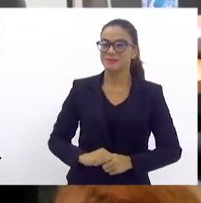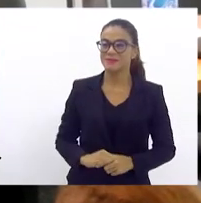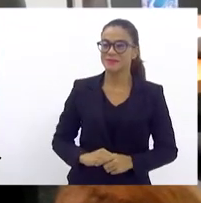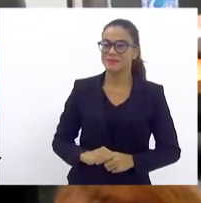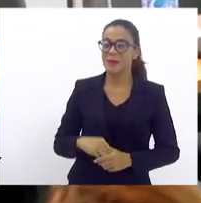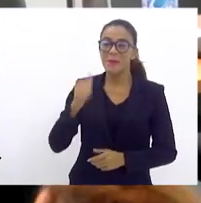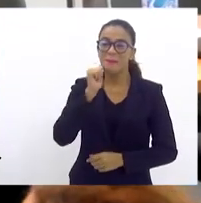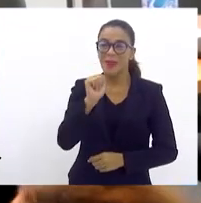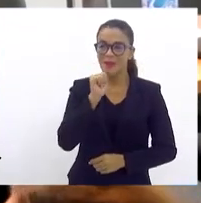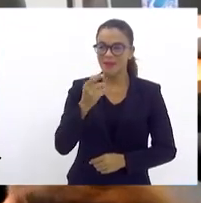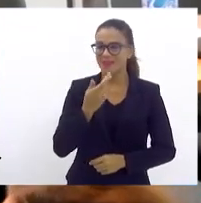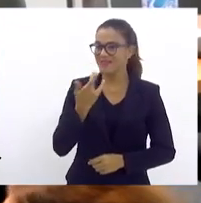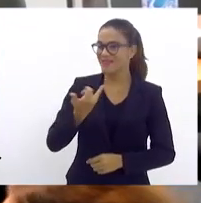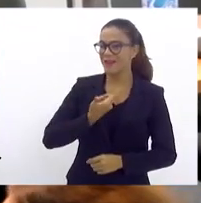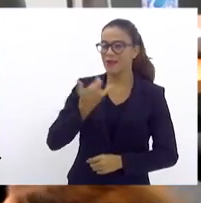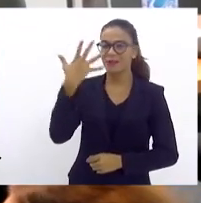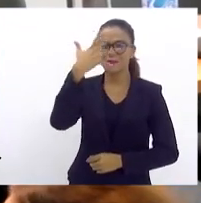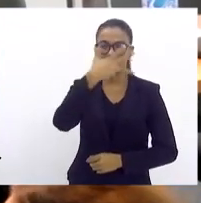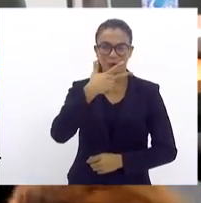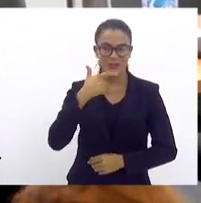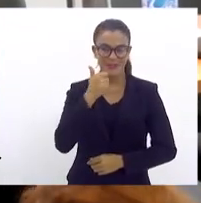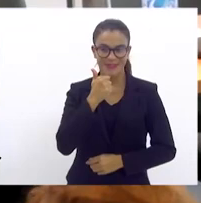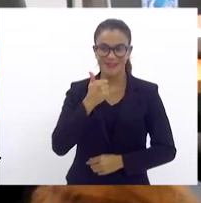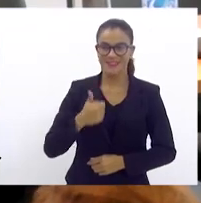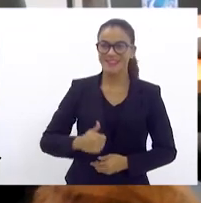e minha mãe disse que eu sou muito bonito